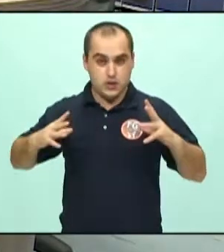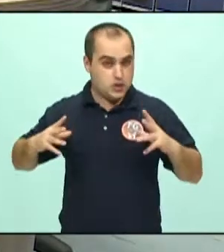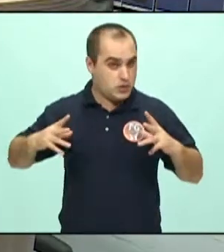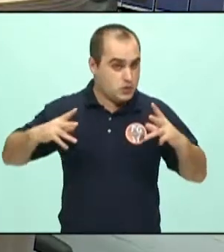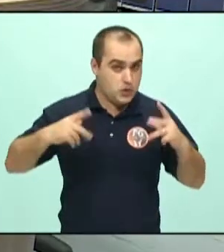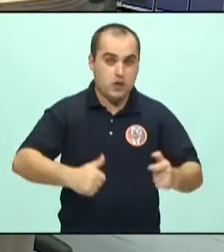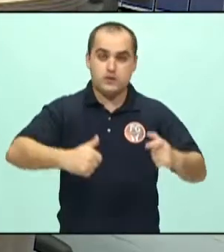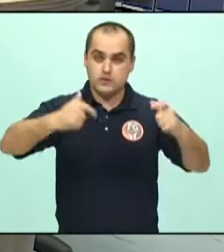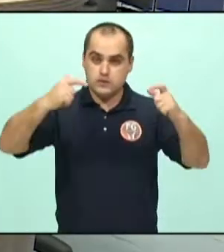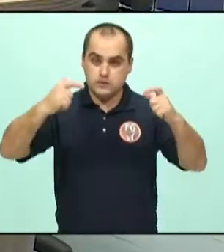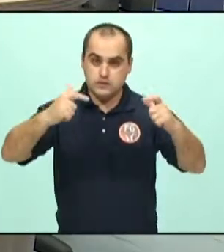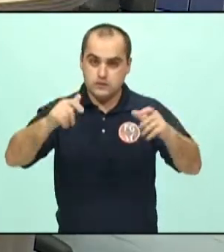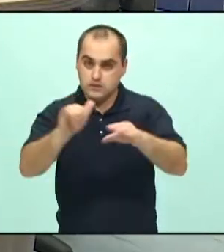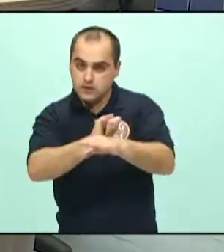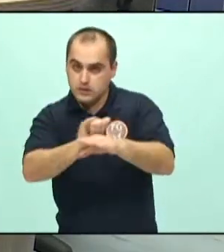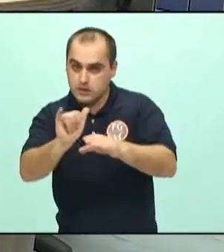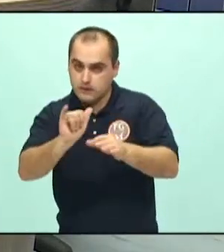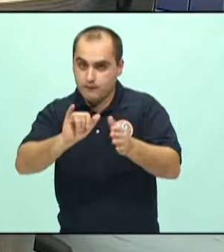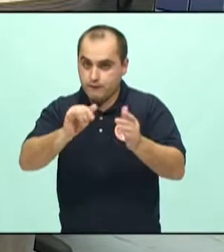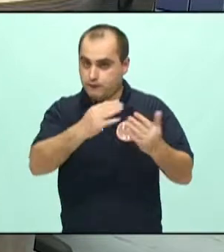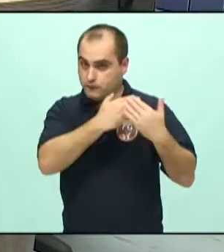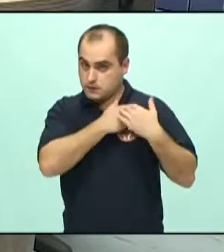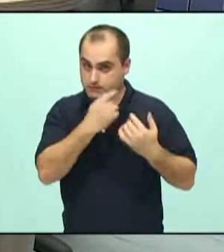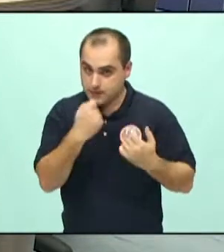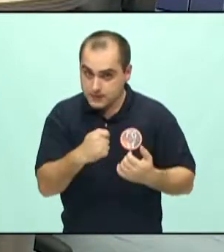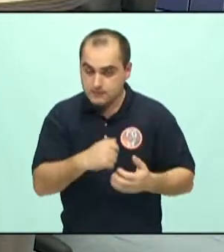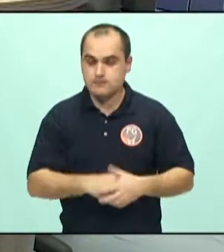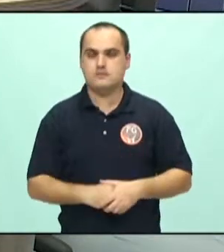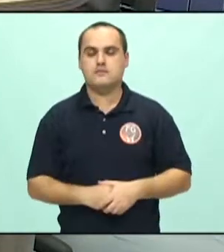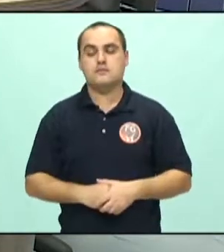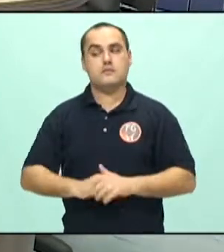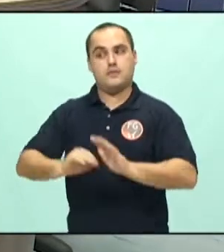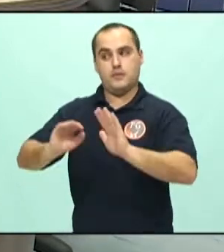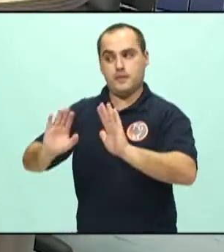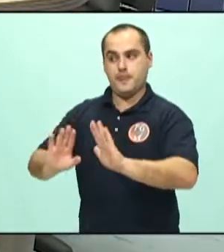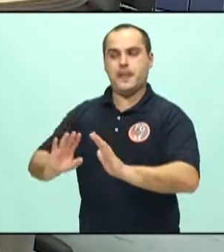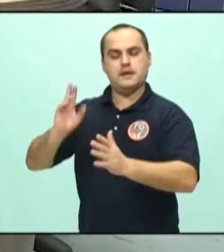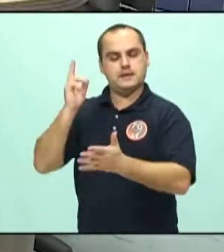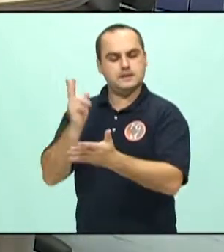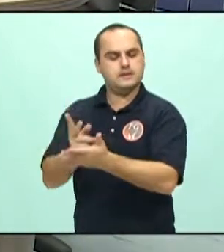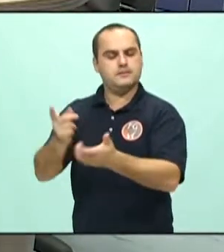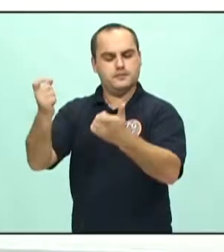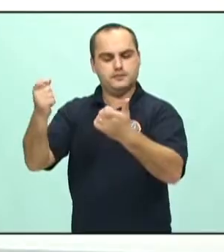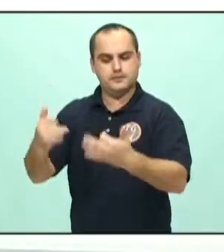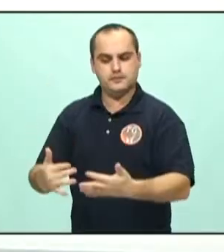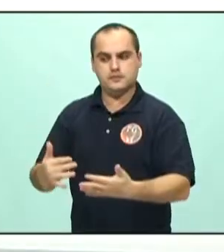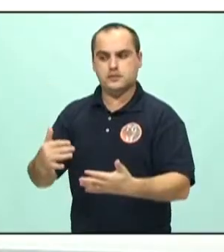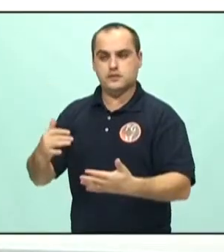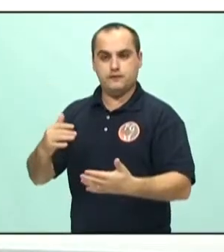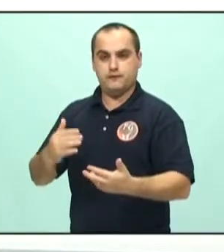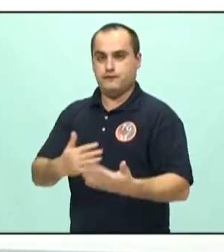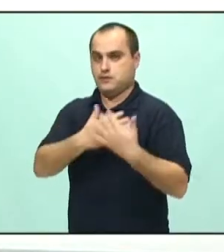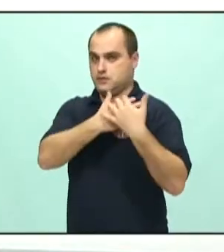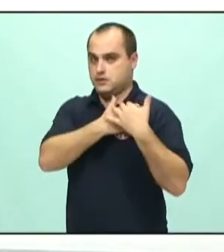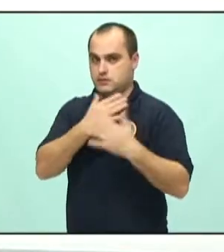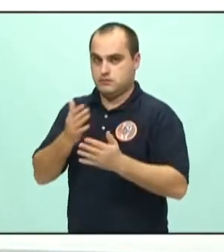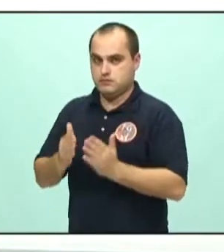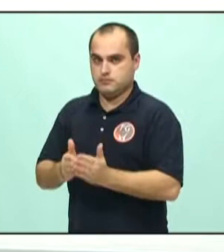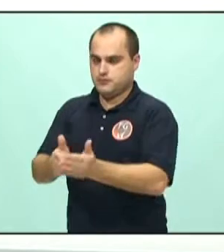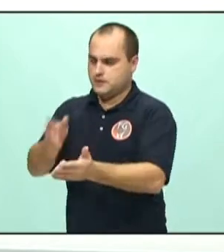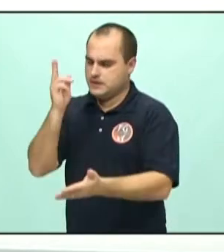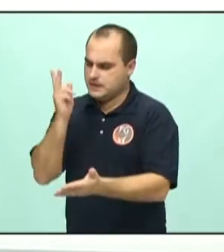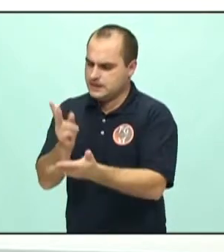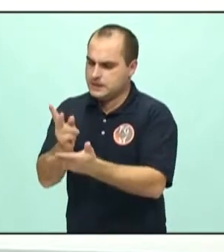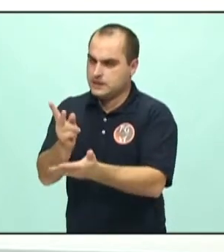fizemos, como eu falei anteriormente, o trabalhador portuário nunca foi coadjuvante. Sempre foi protagonista em todas as decisões. E agora não é diferente.